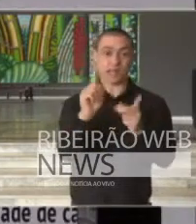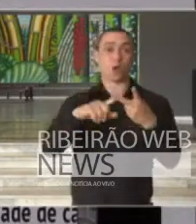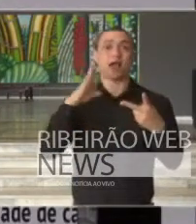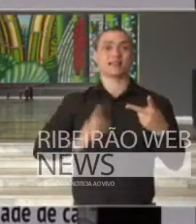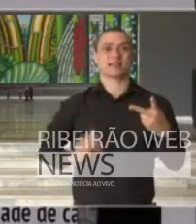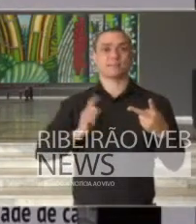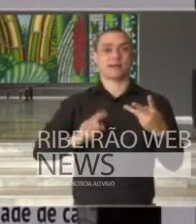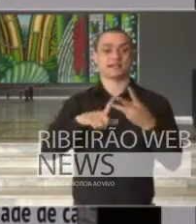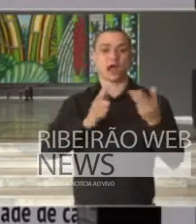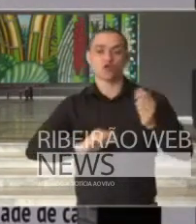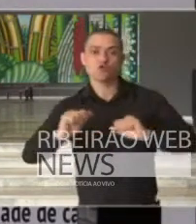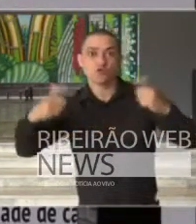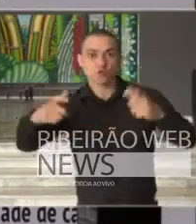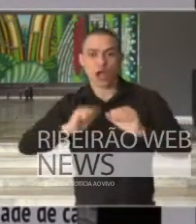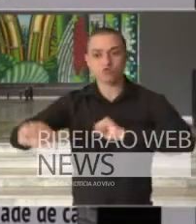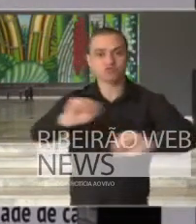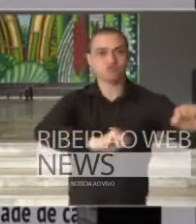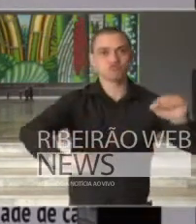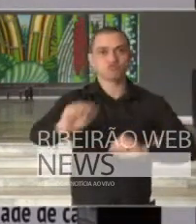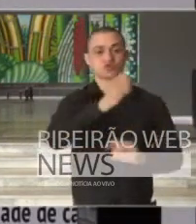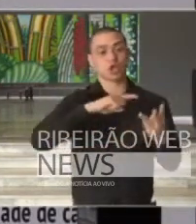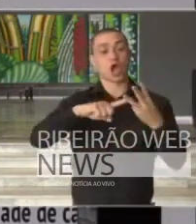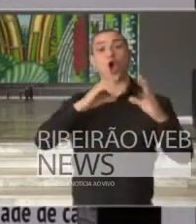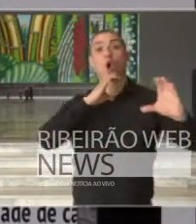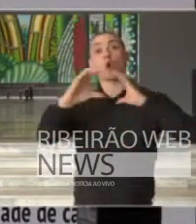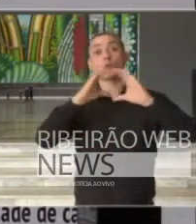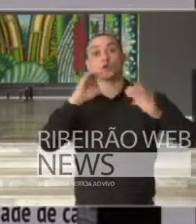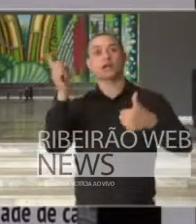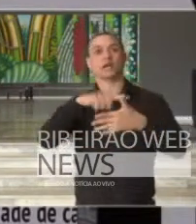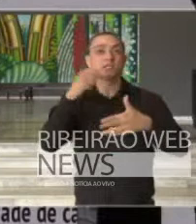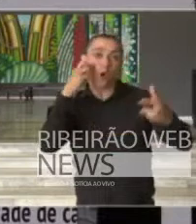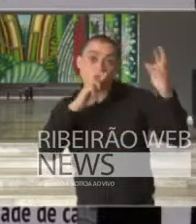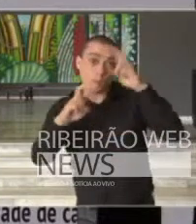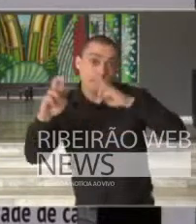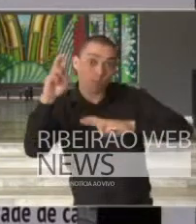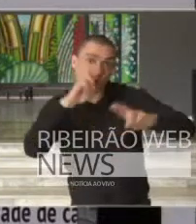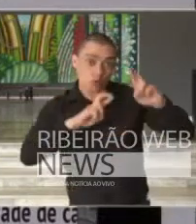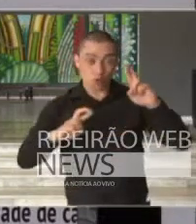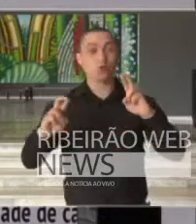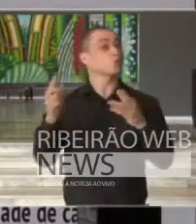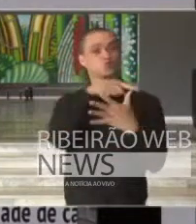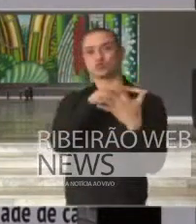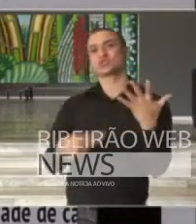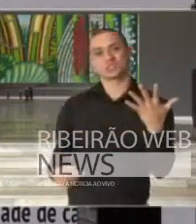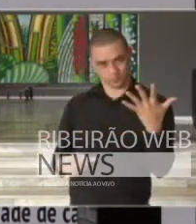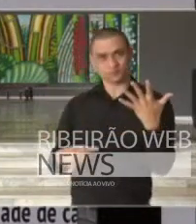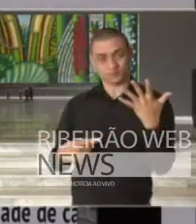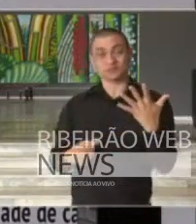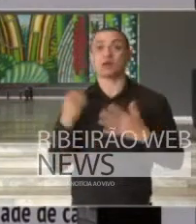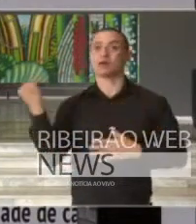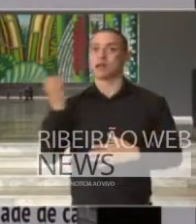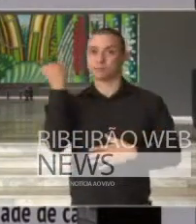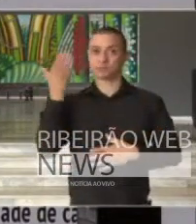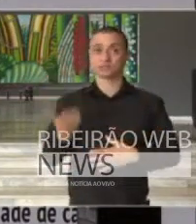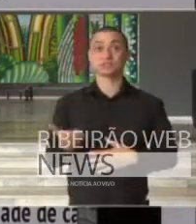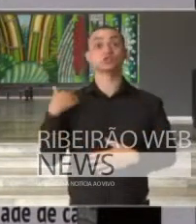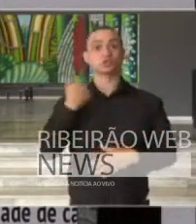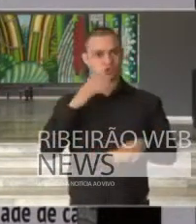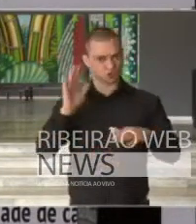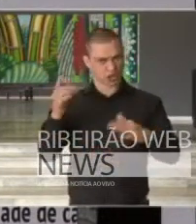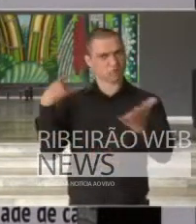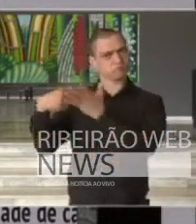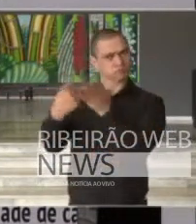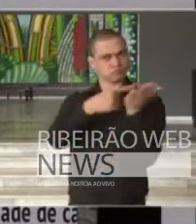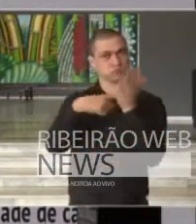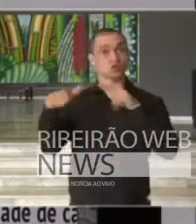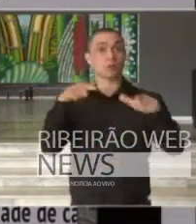a sanitização dos ambientes, a comunicação e o monitoramento de tudo isso é importante. Então, estamos alinhados e